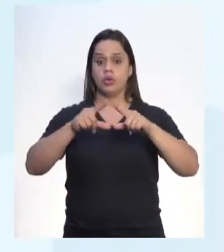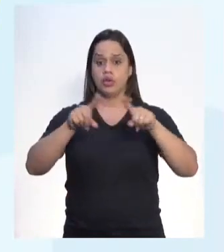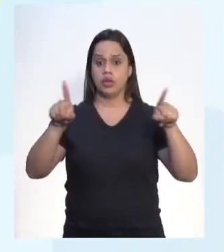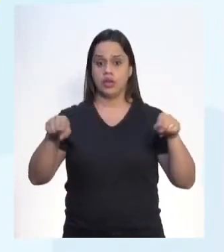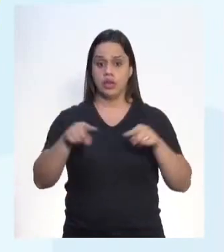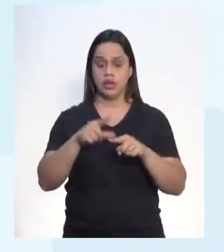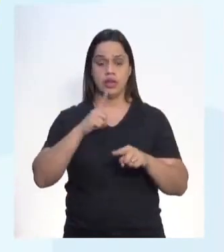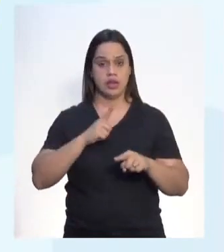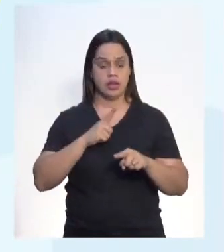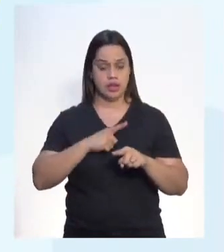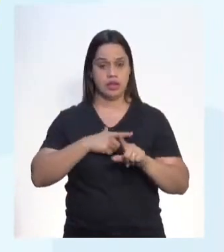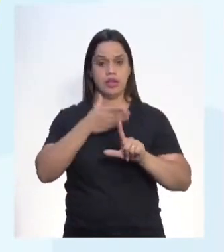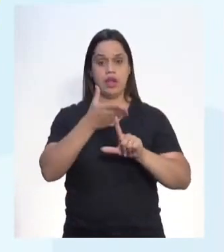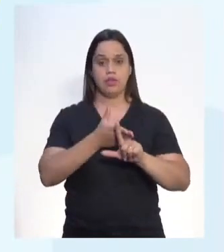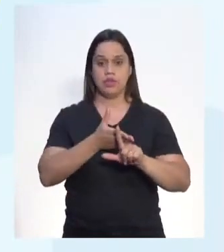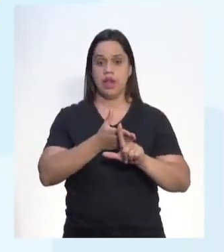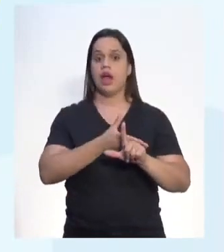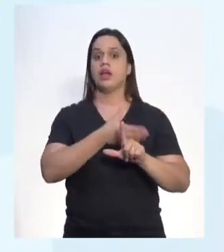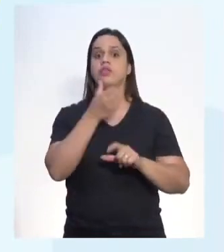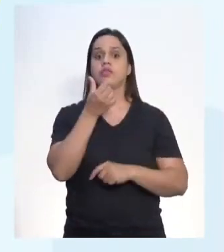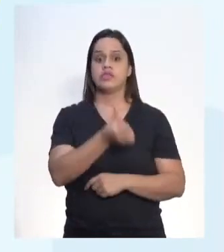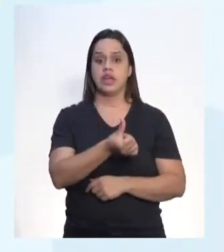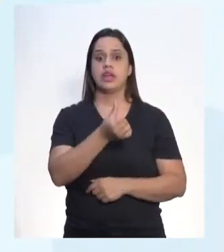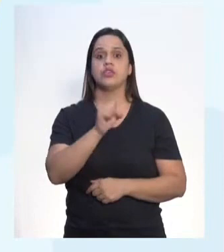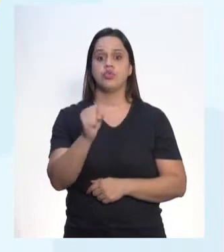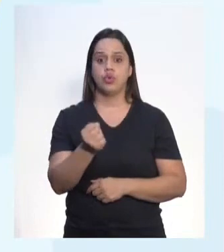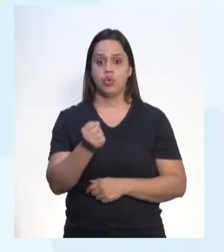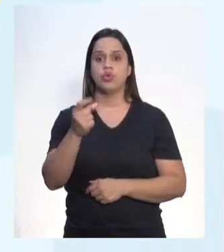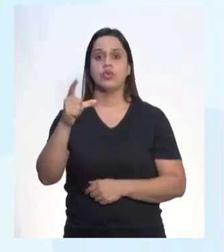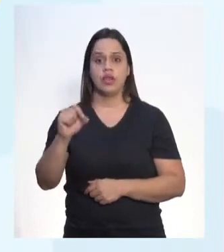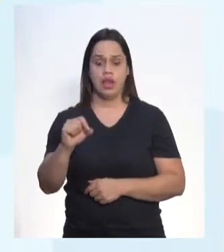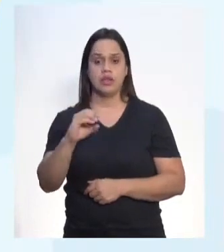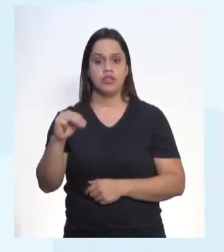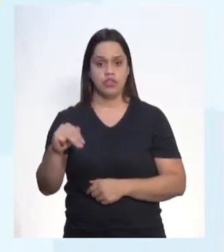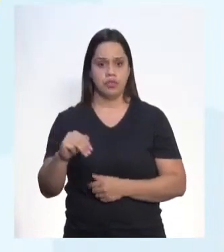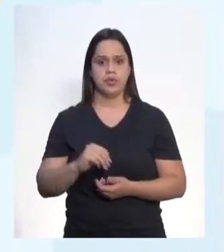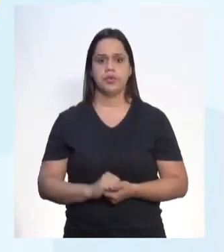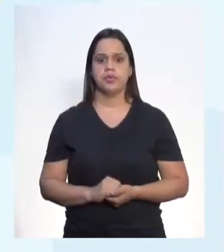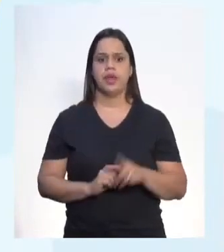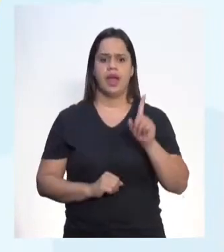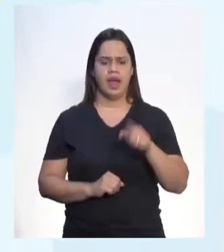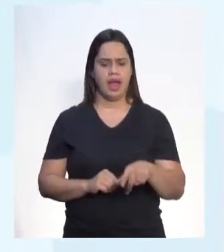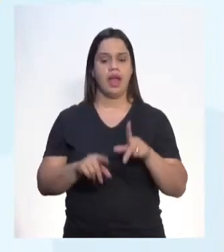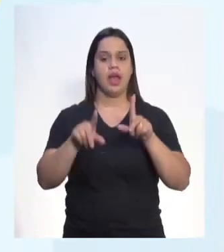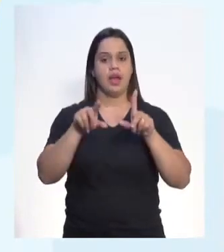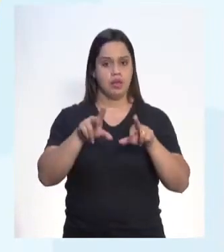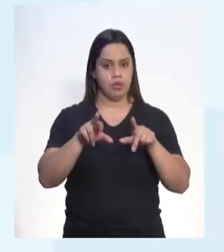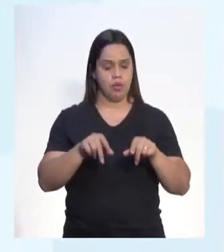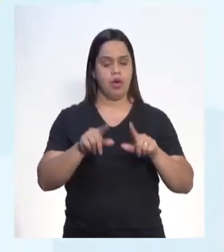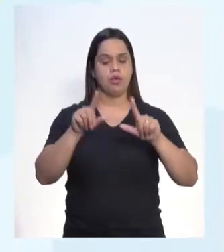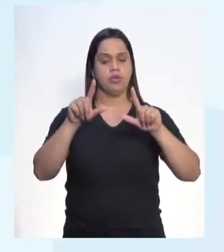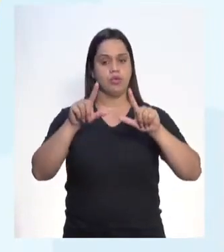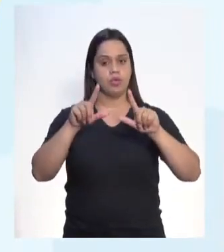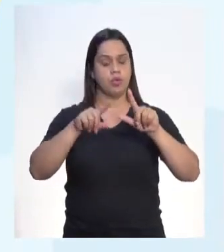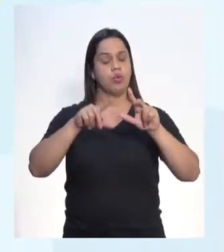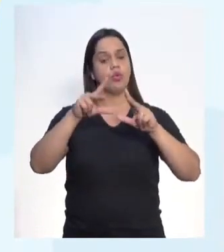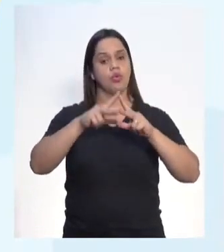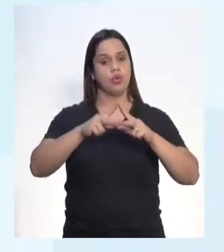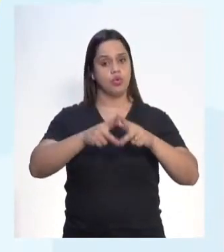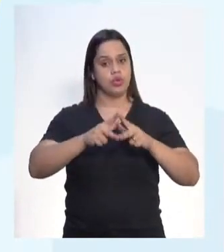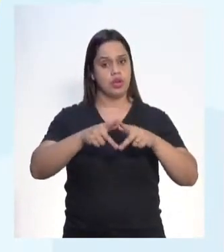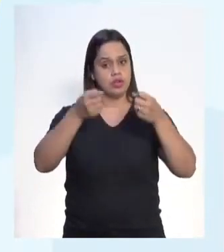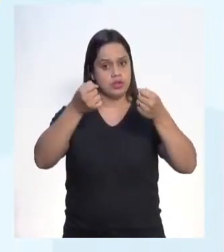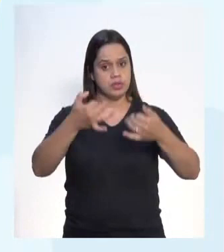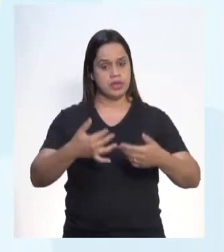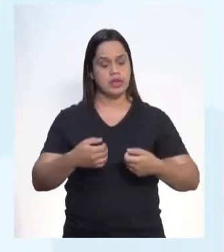os lados 6, 8 e 10 centímetros. É o mesmo triângulo que eu falei no slide